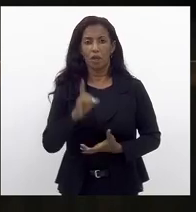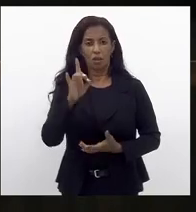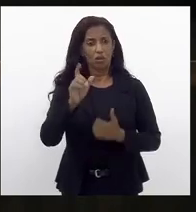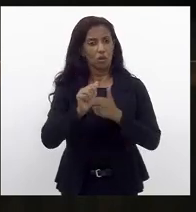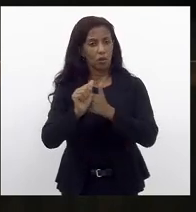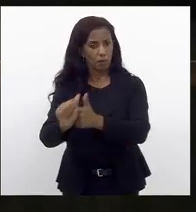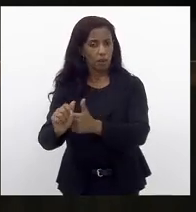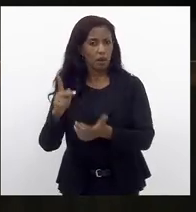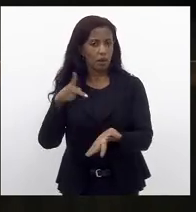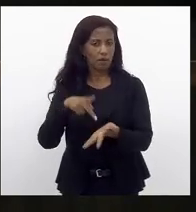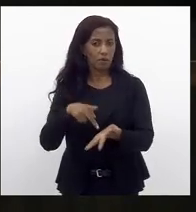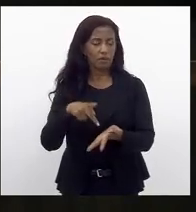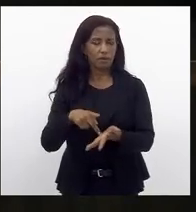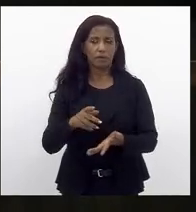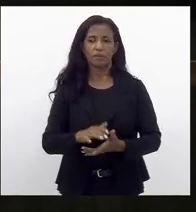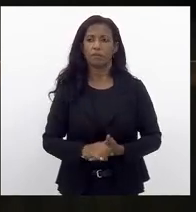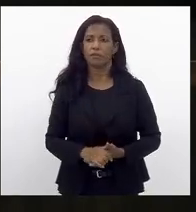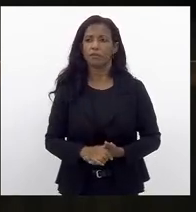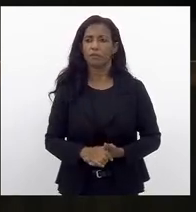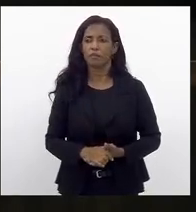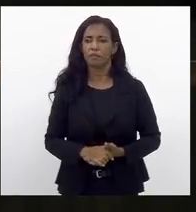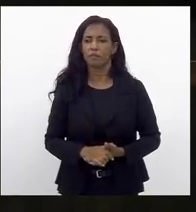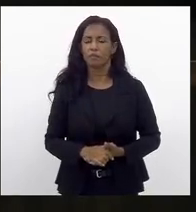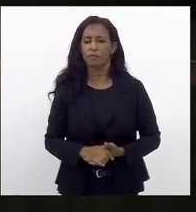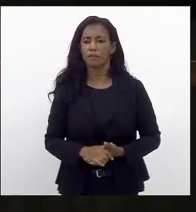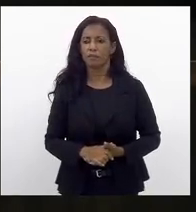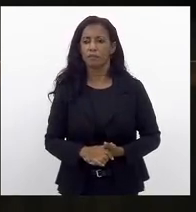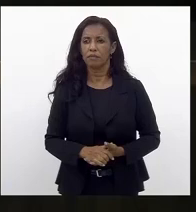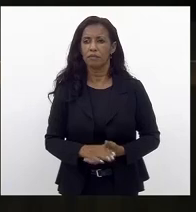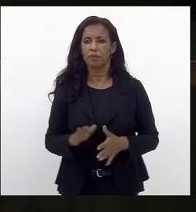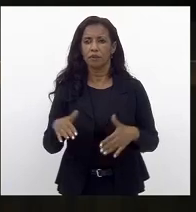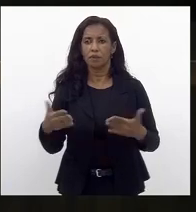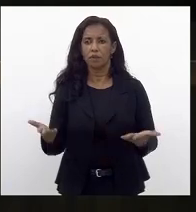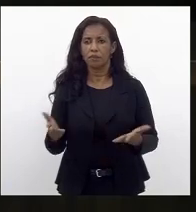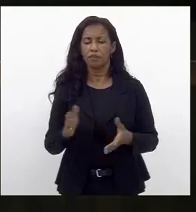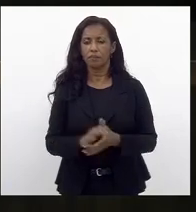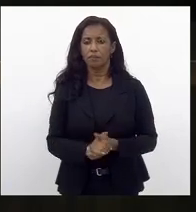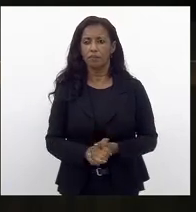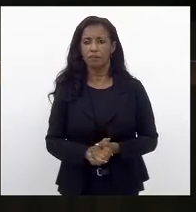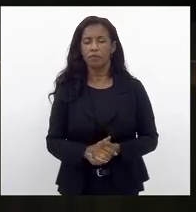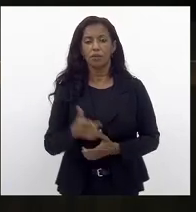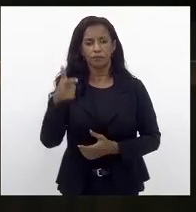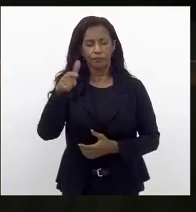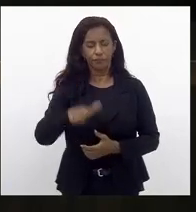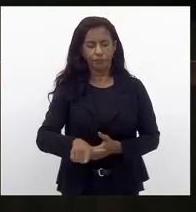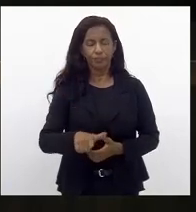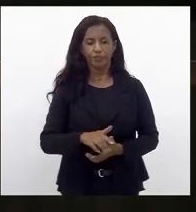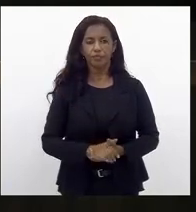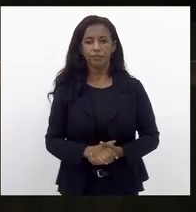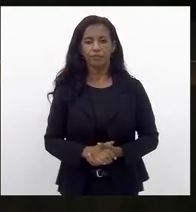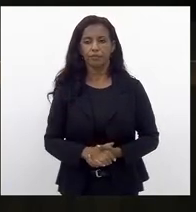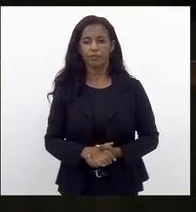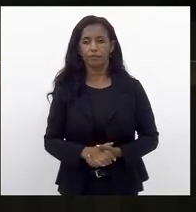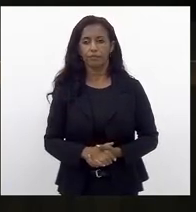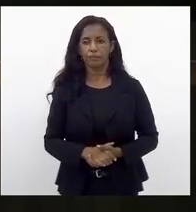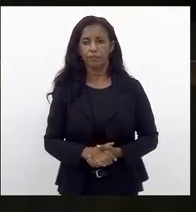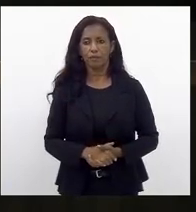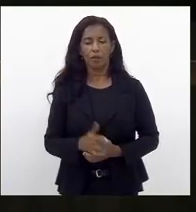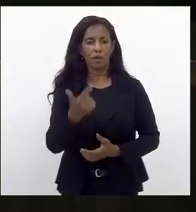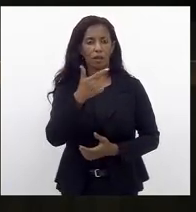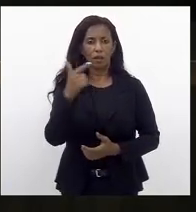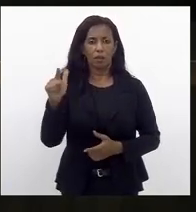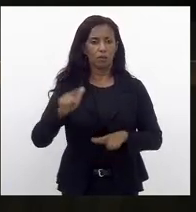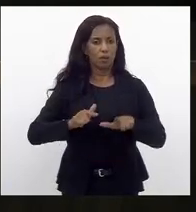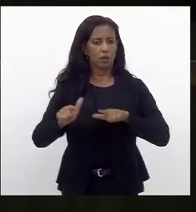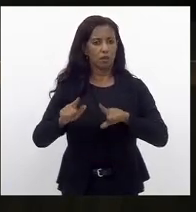acompanhar e é verdade e é tão mais uma vez sei que